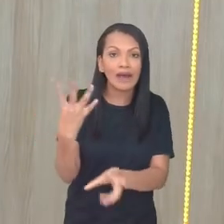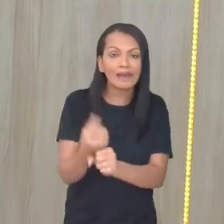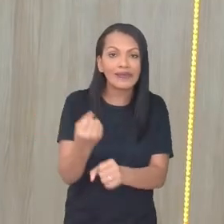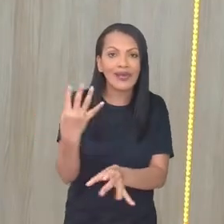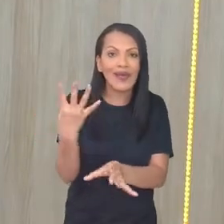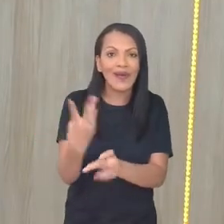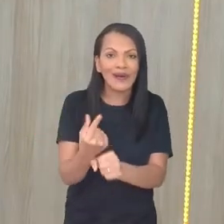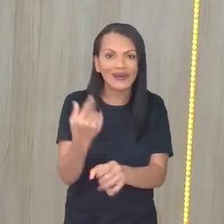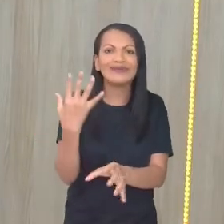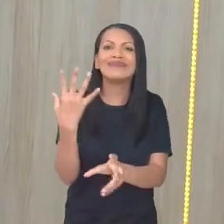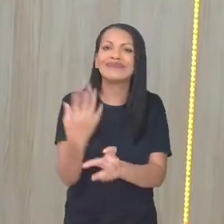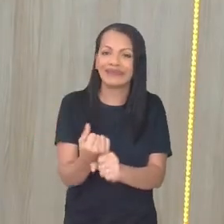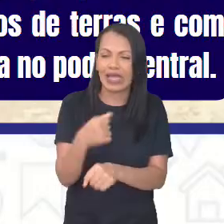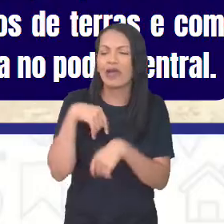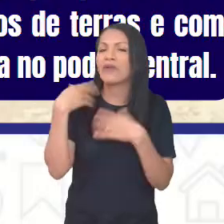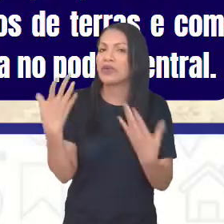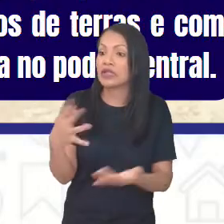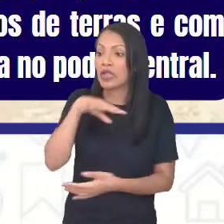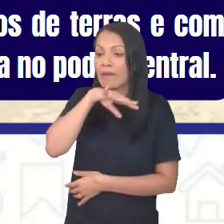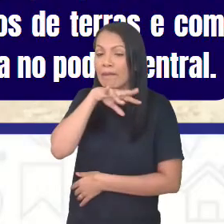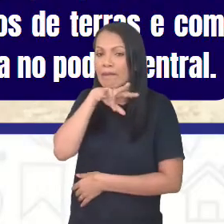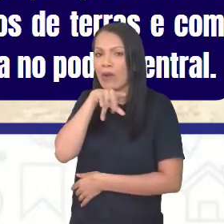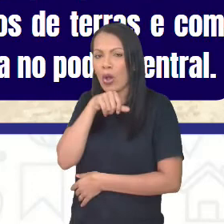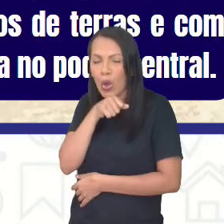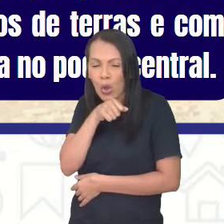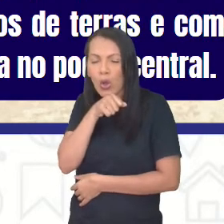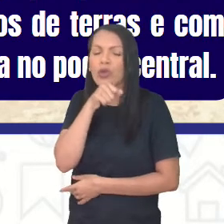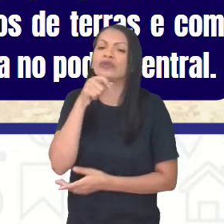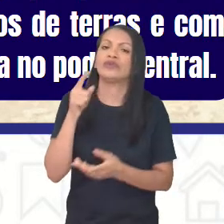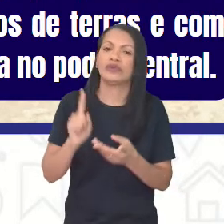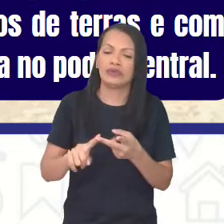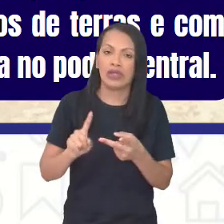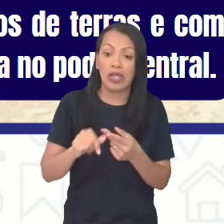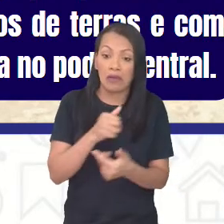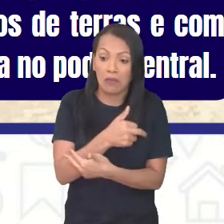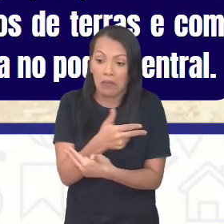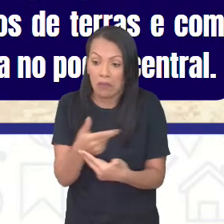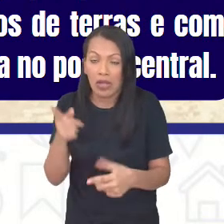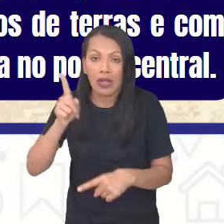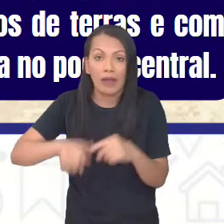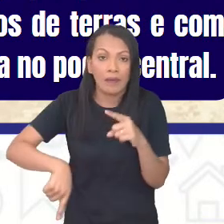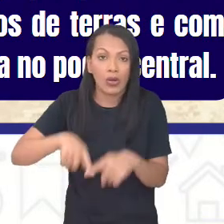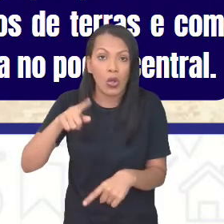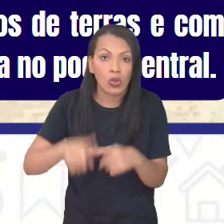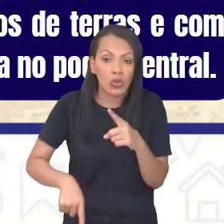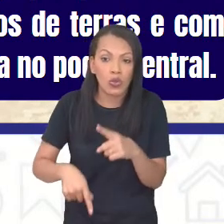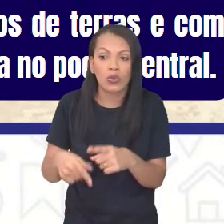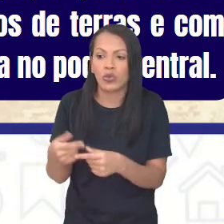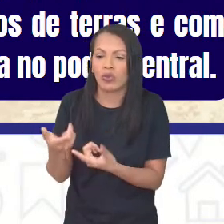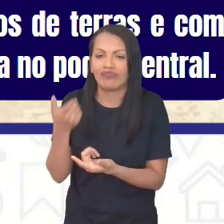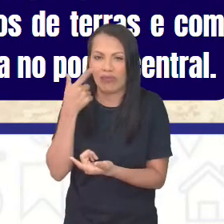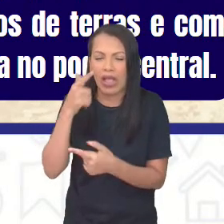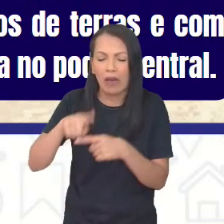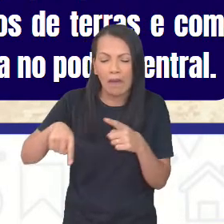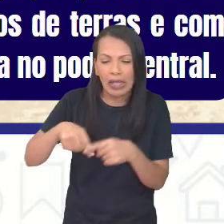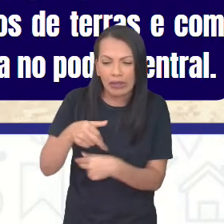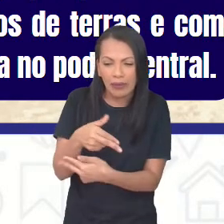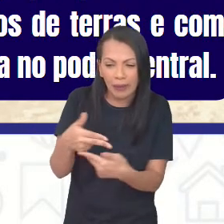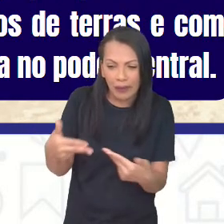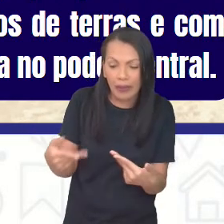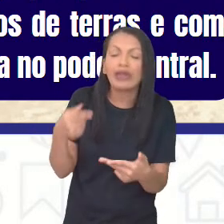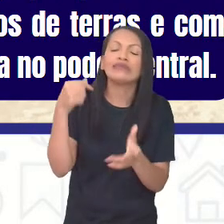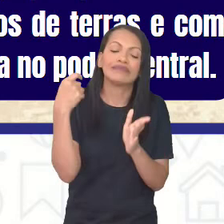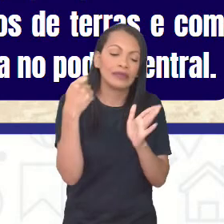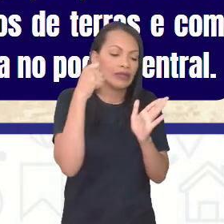impostos, né, quanto foi colhido ali de produtos, né, agrícolas, né, as áreas que